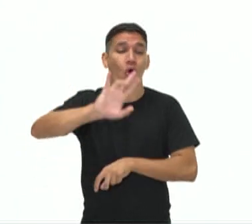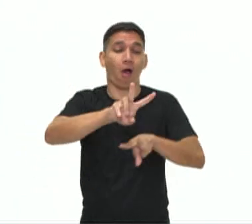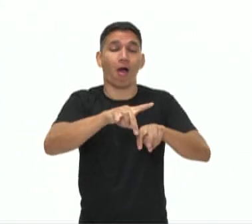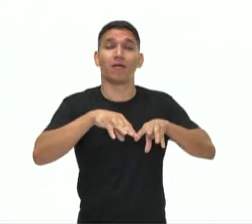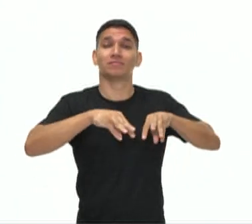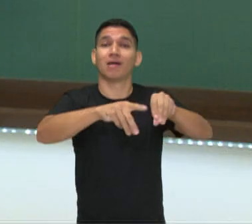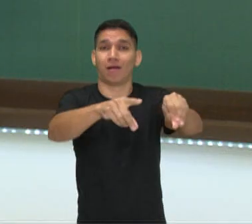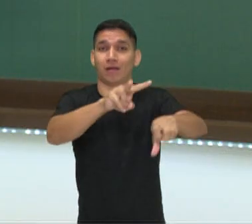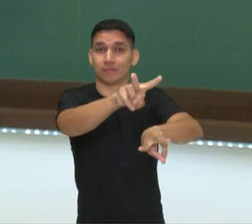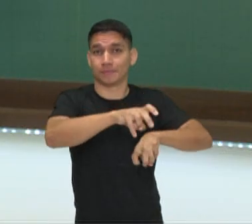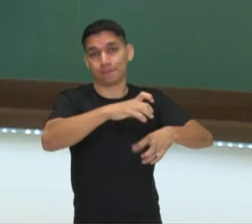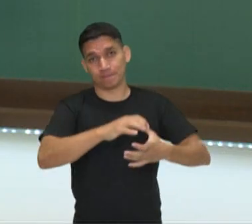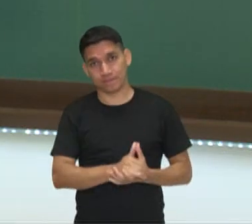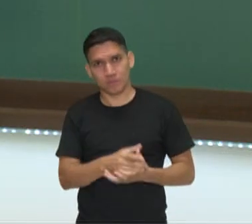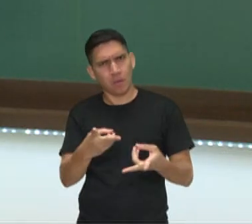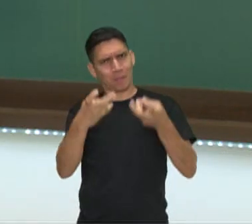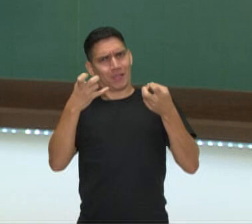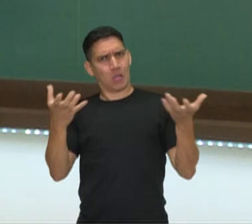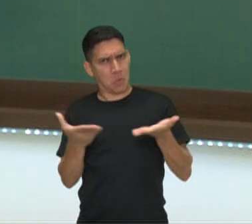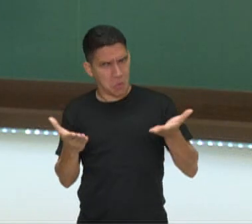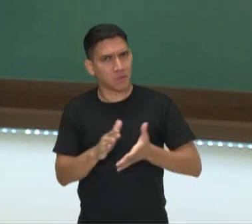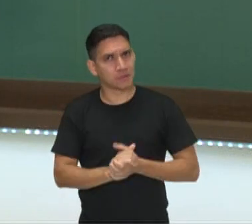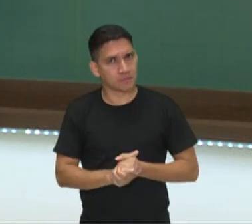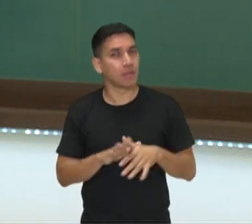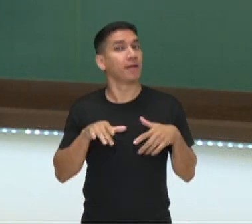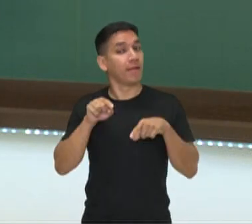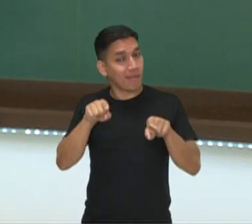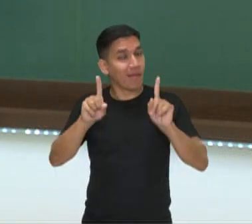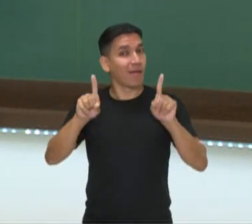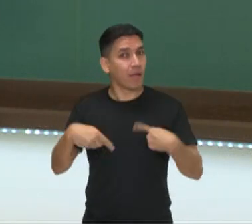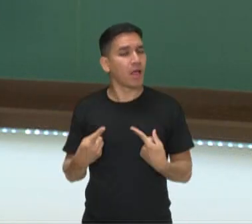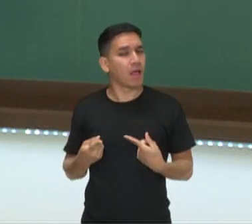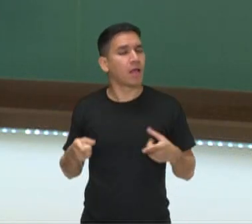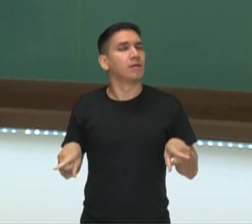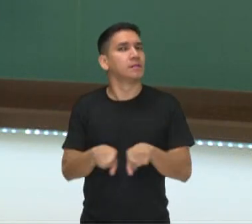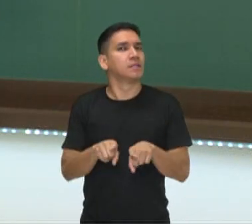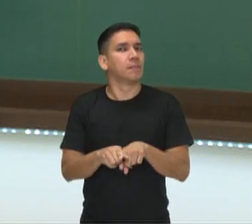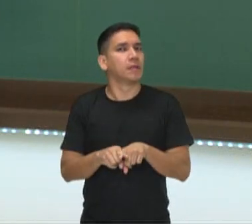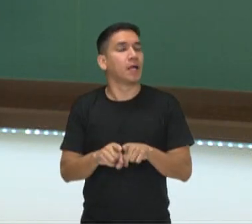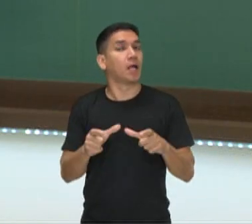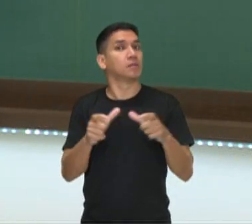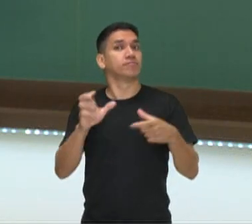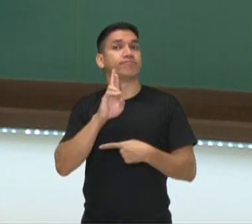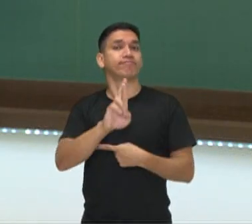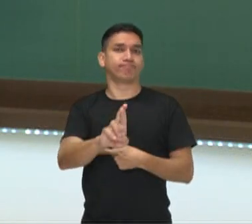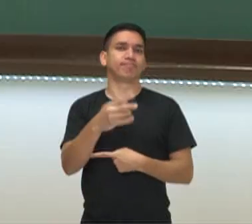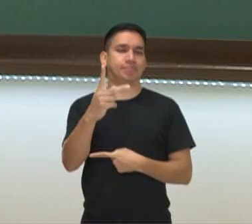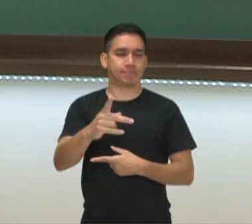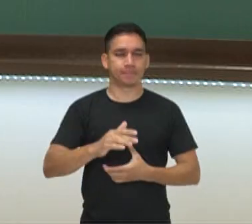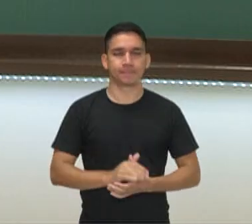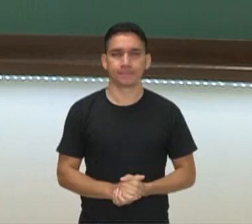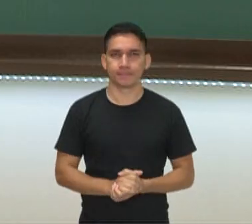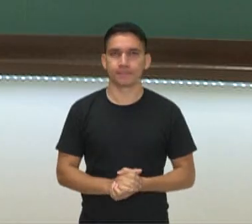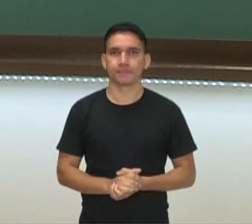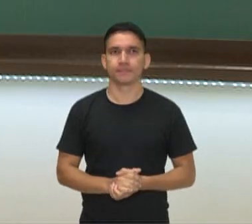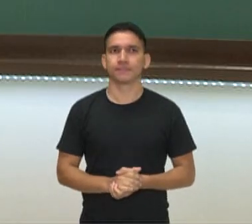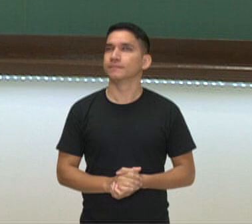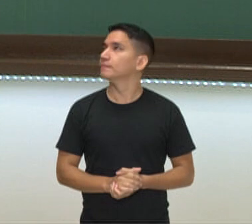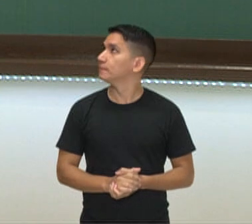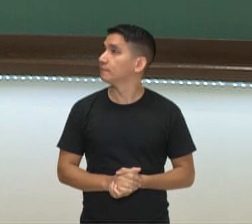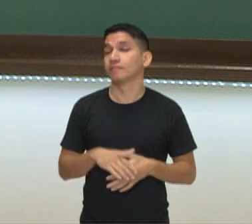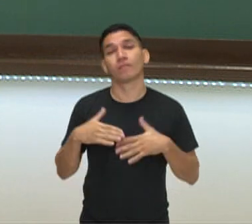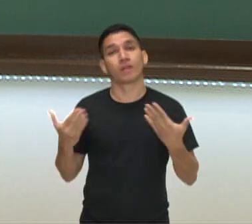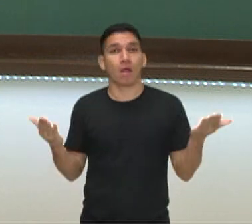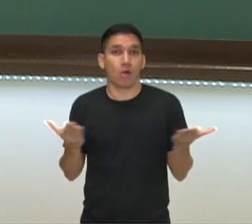né? Vocês conseguem ver isso hoje? Essa então é o grande cerne da sua resposta. Beleza?